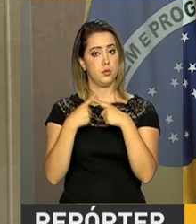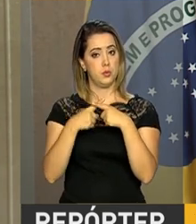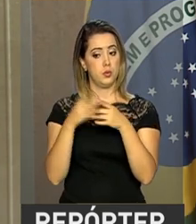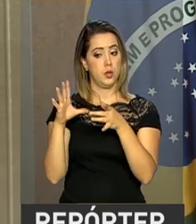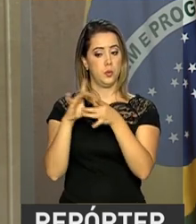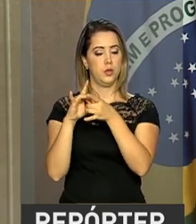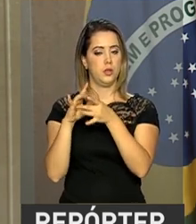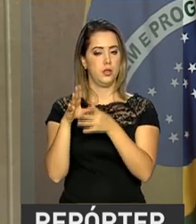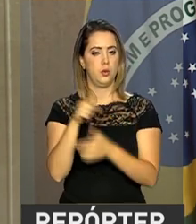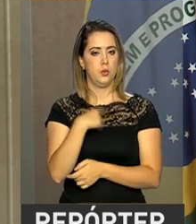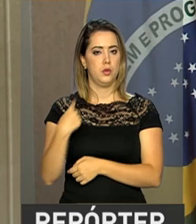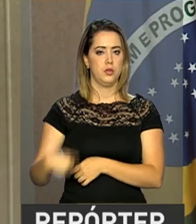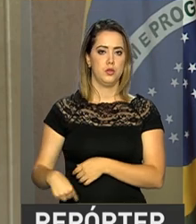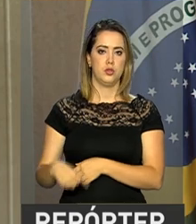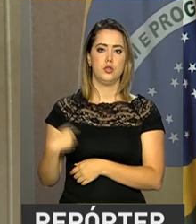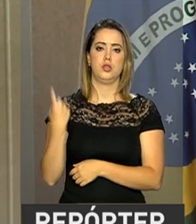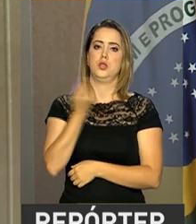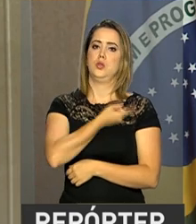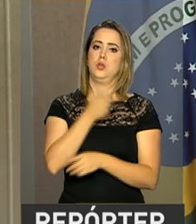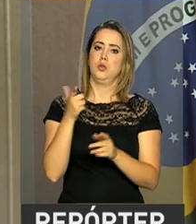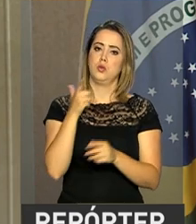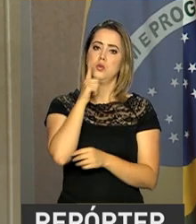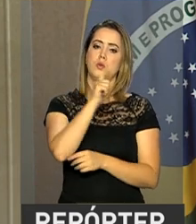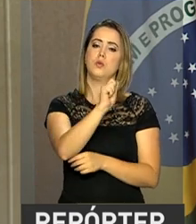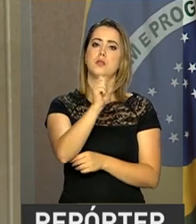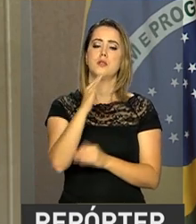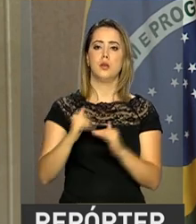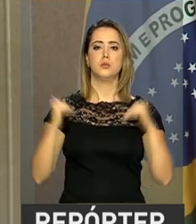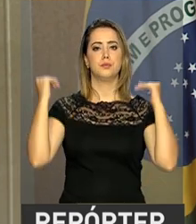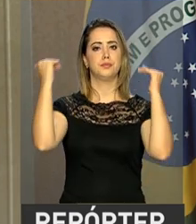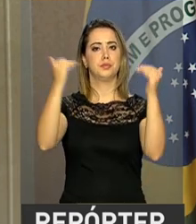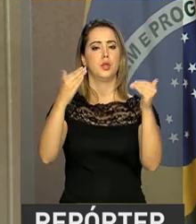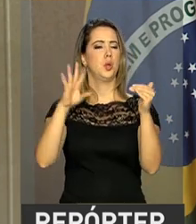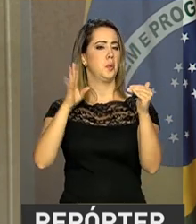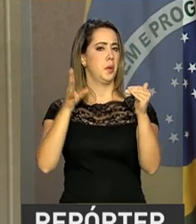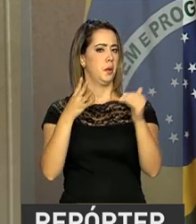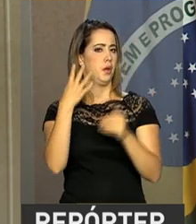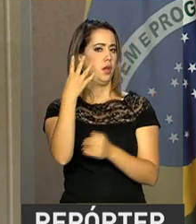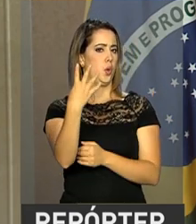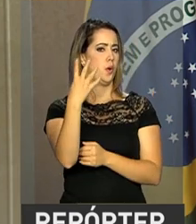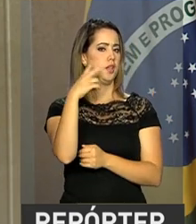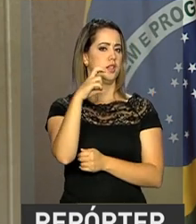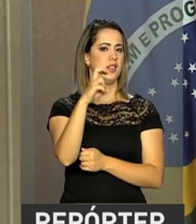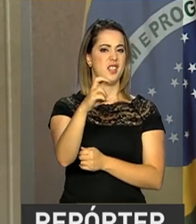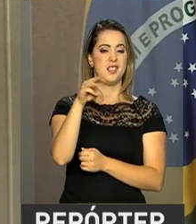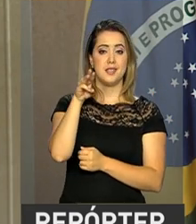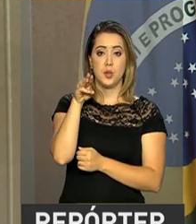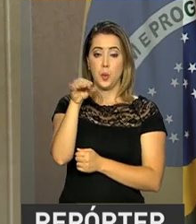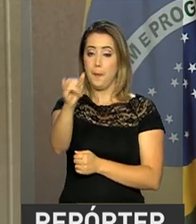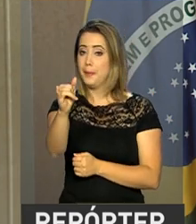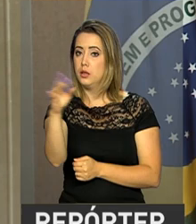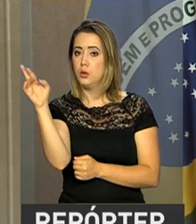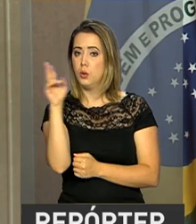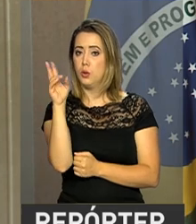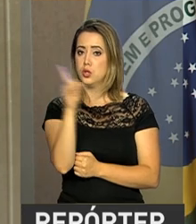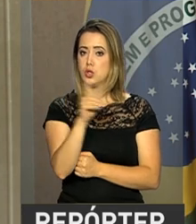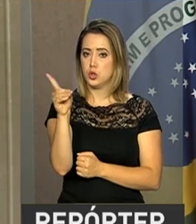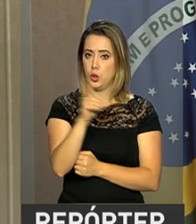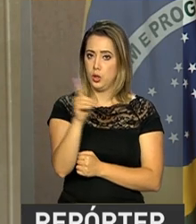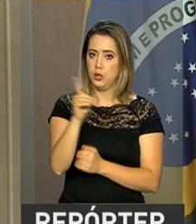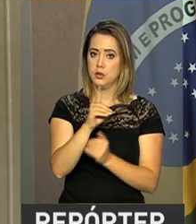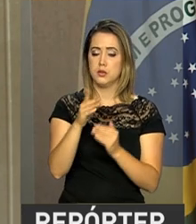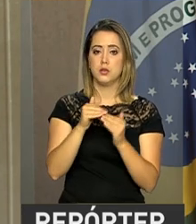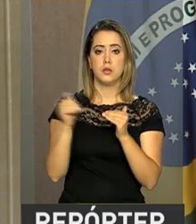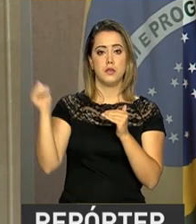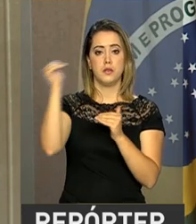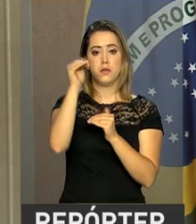China. Conseguimos chegar a um patamar de 45 bilhões de dólares, com um